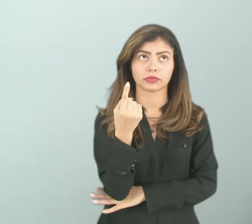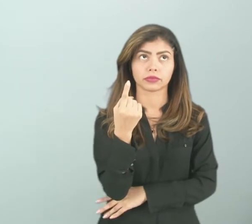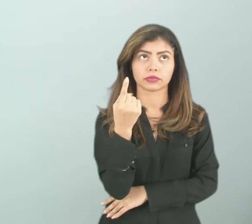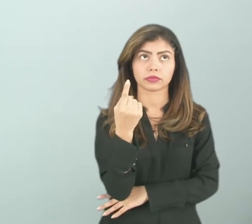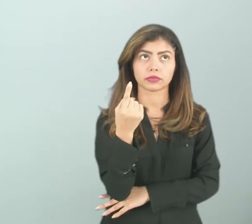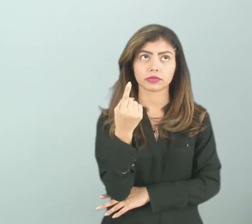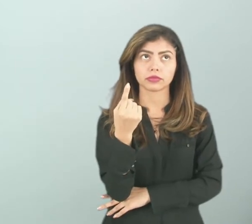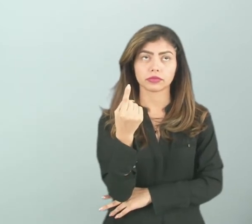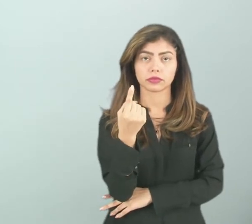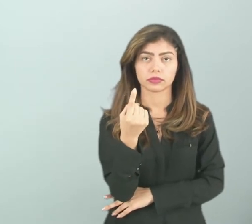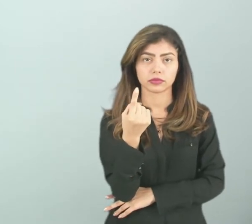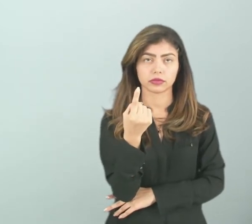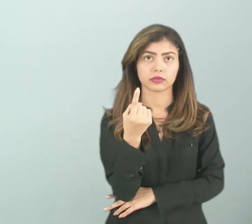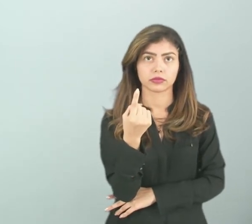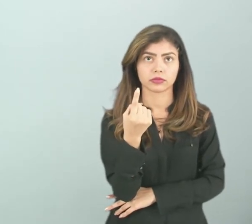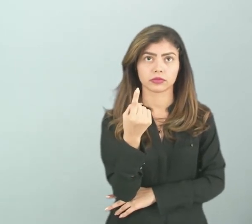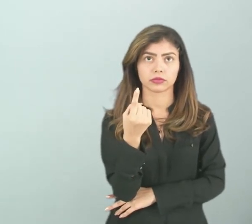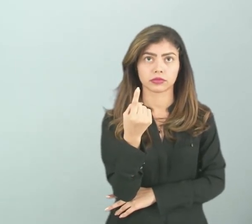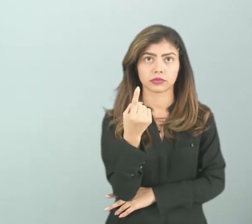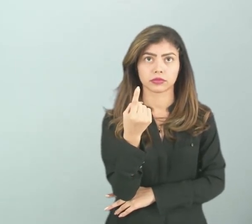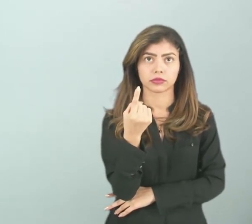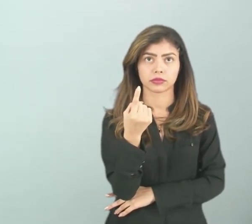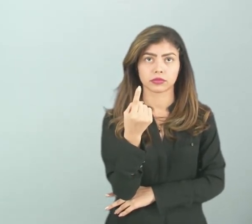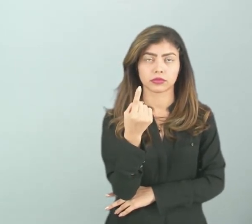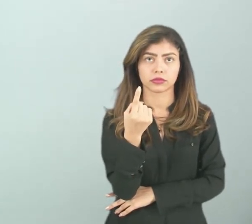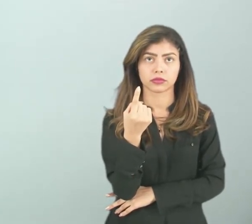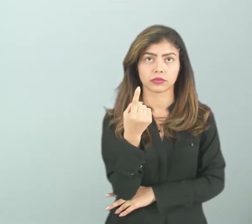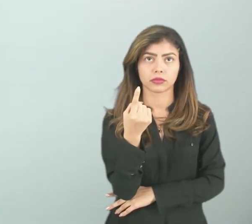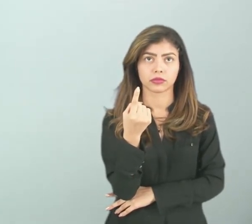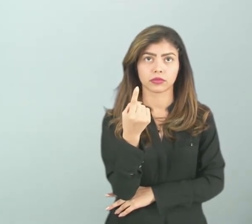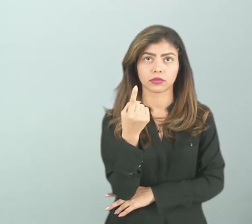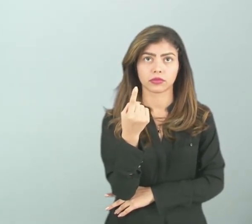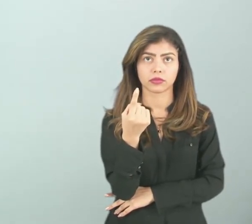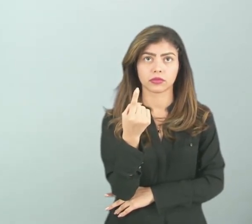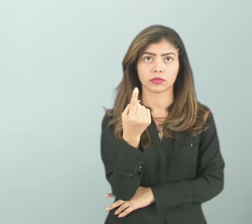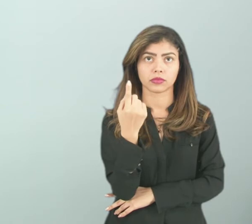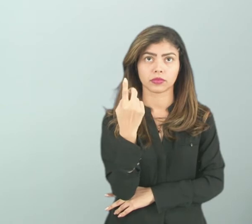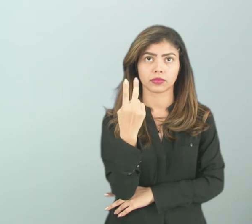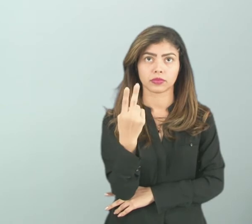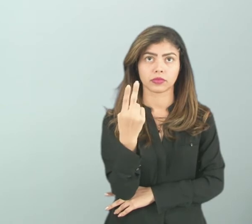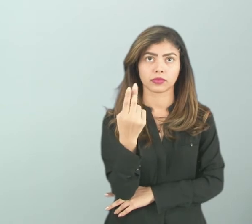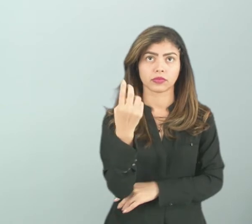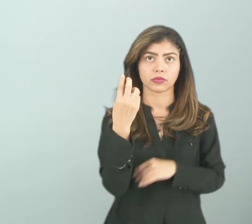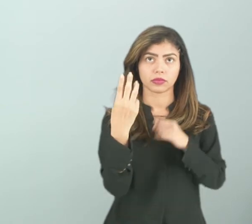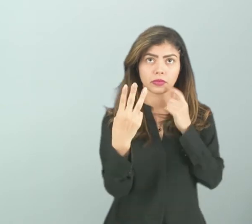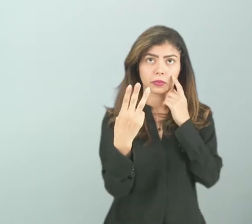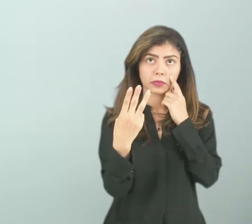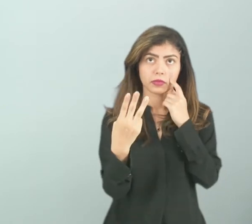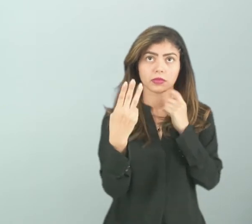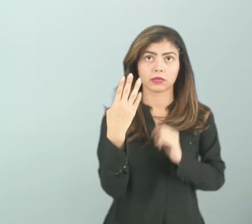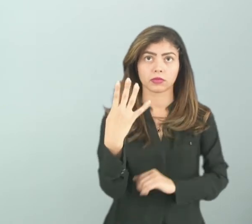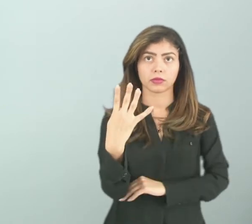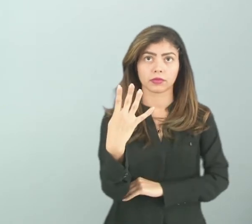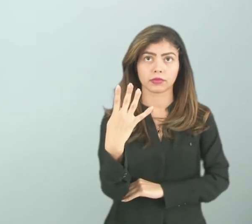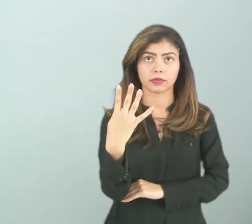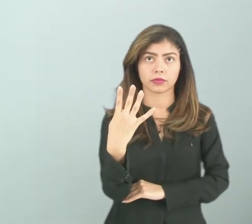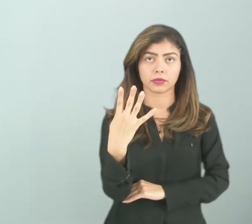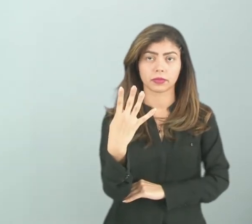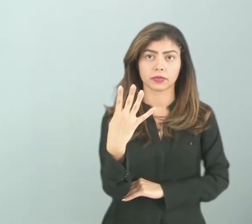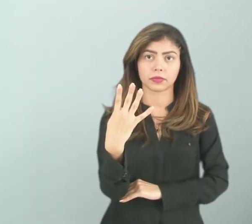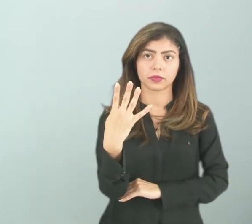certinho? Ele subiu uma casinha. E aí, ele vai seguir à frente, ó. 1, 2, 3,